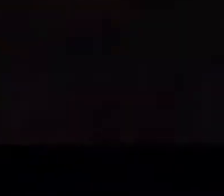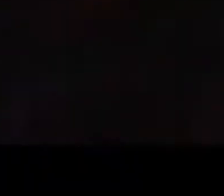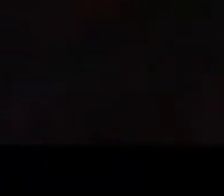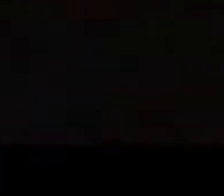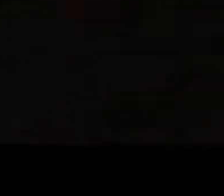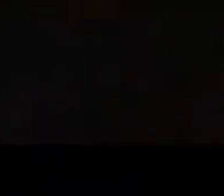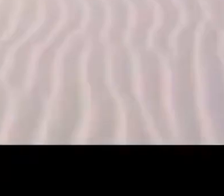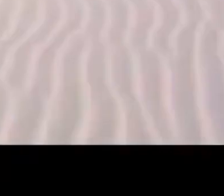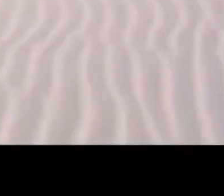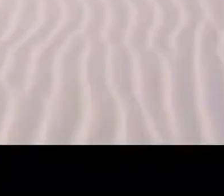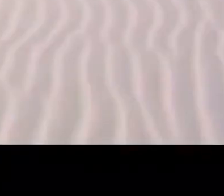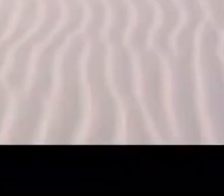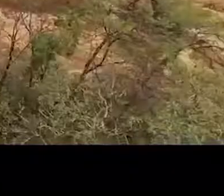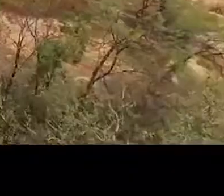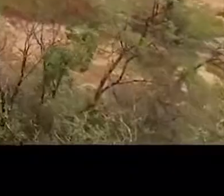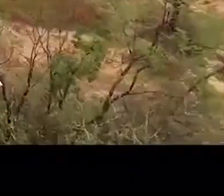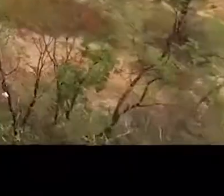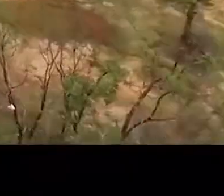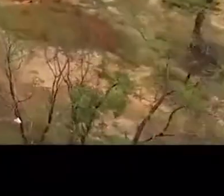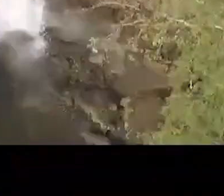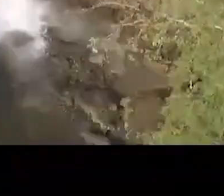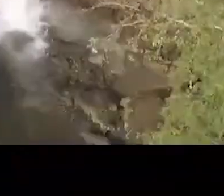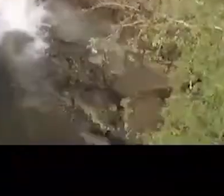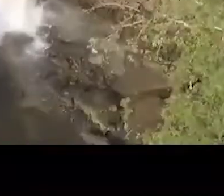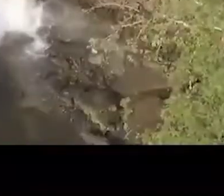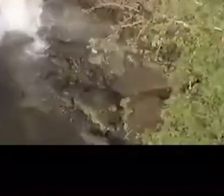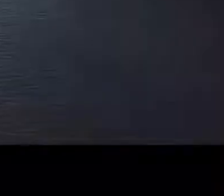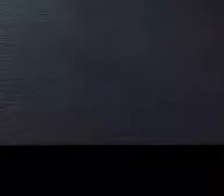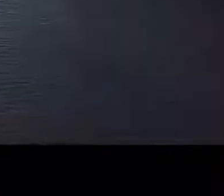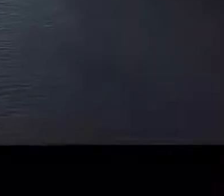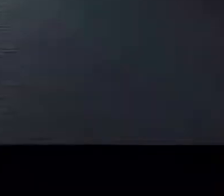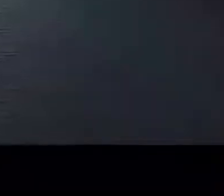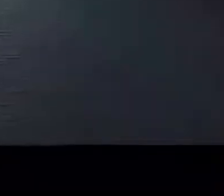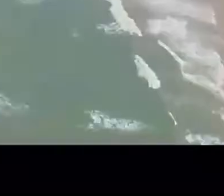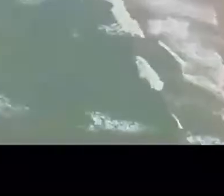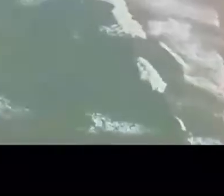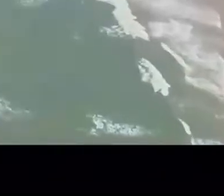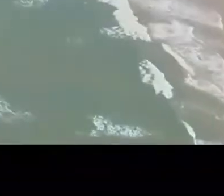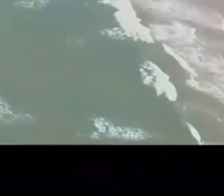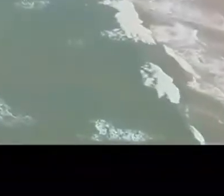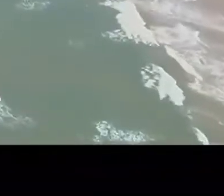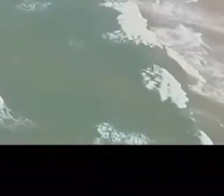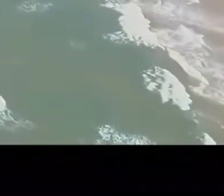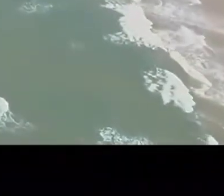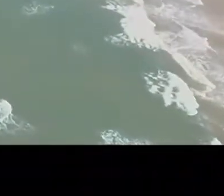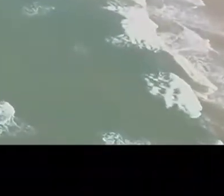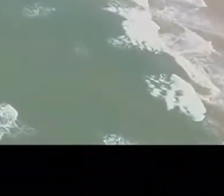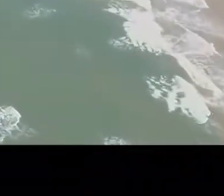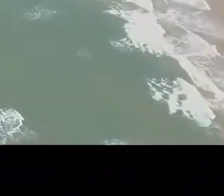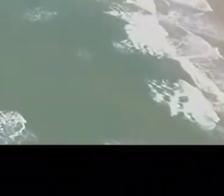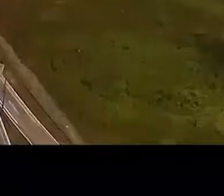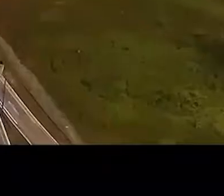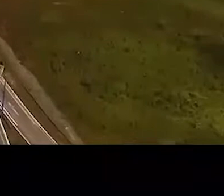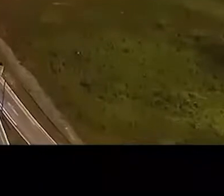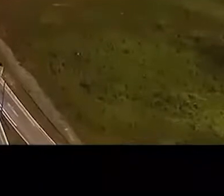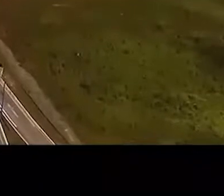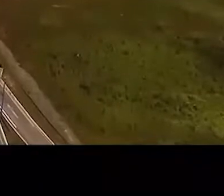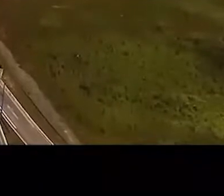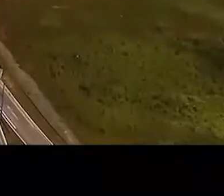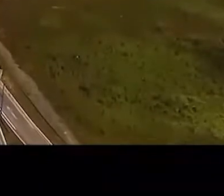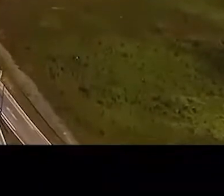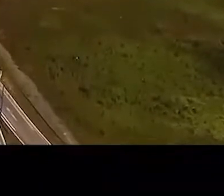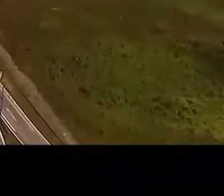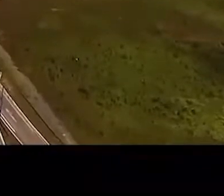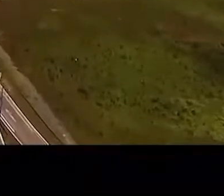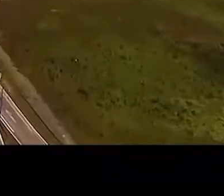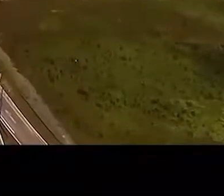Manguezais, chapadas, lençóis, cerrado e enormes recursos hídricos. São 640 quilômetros de costa, o